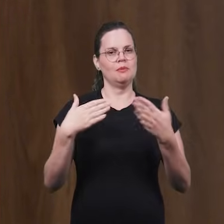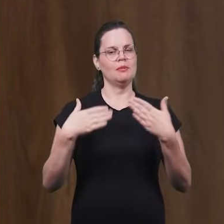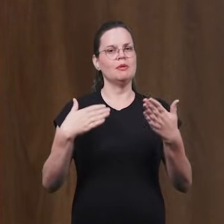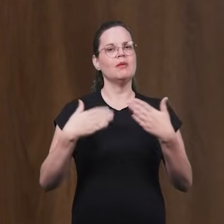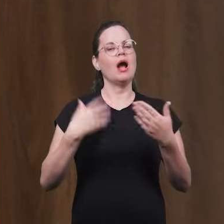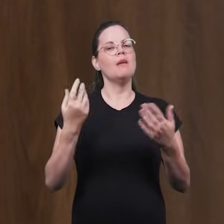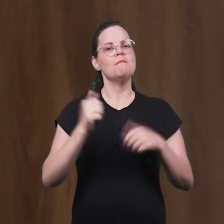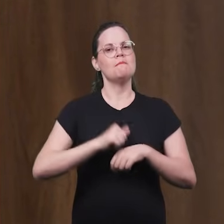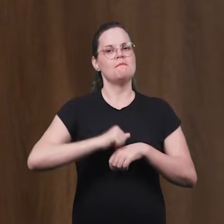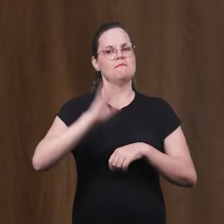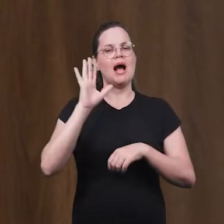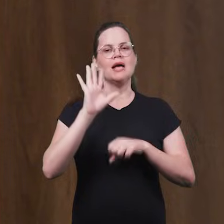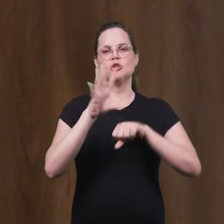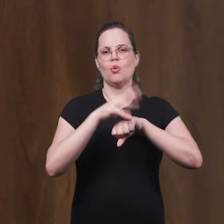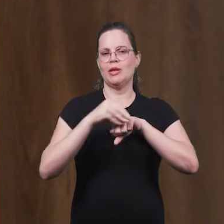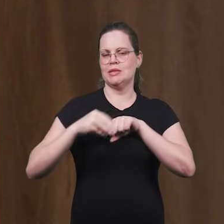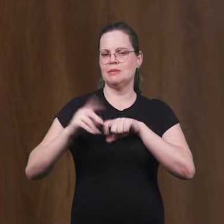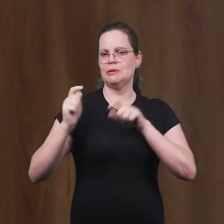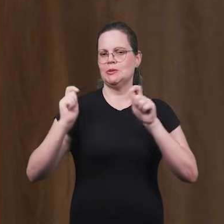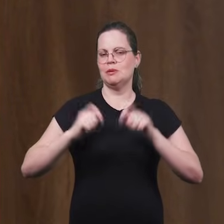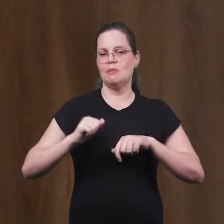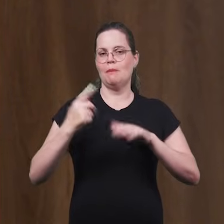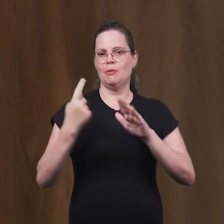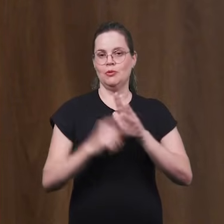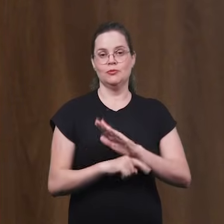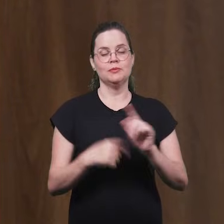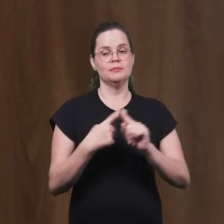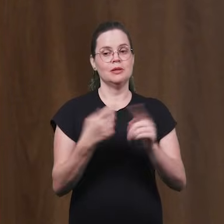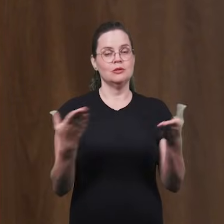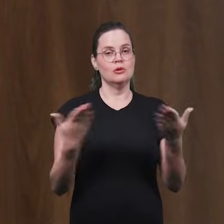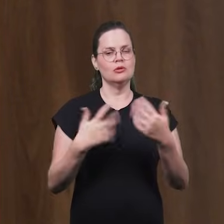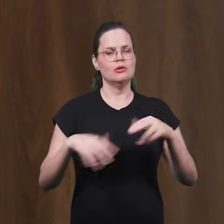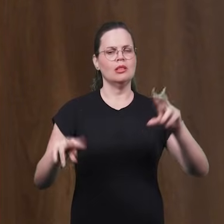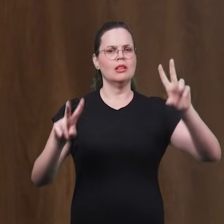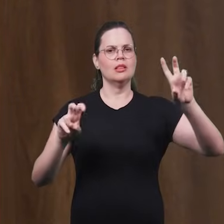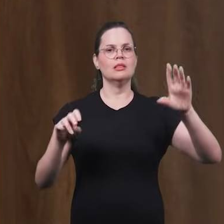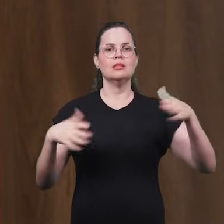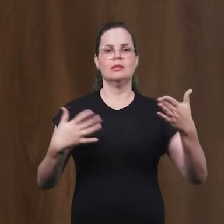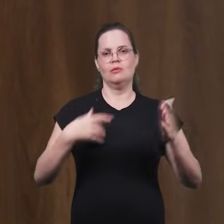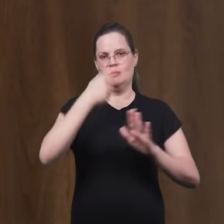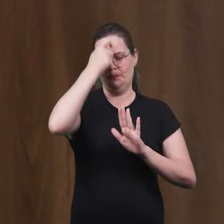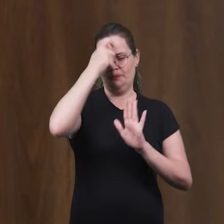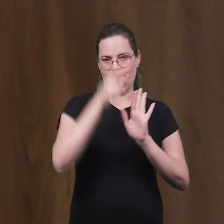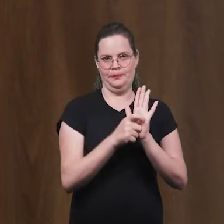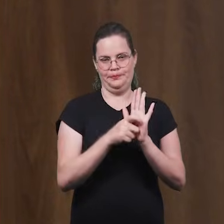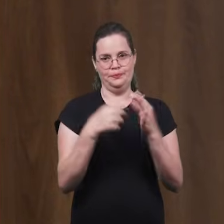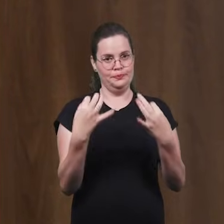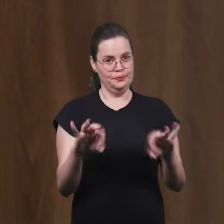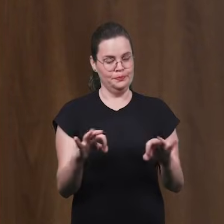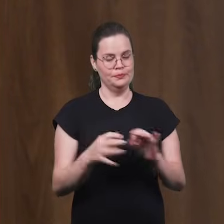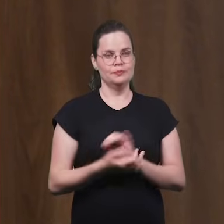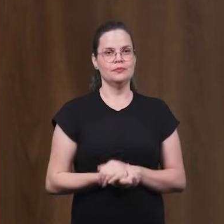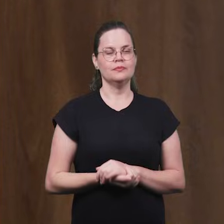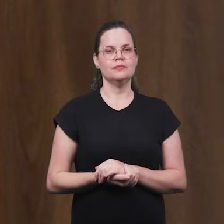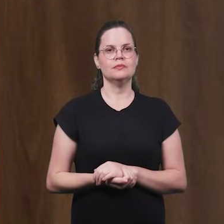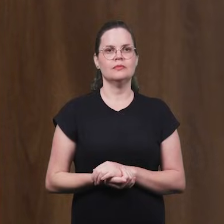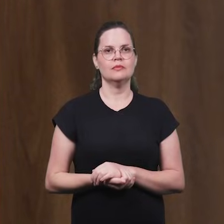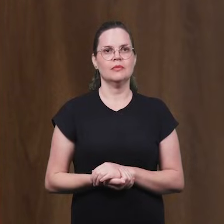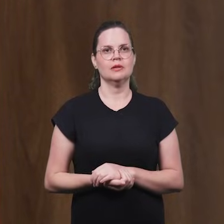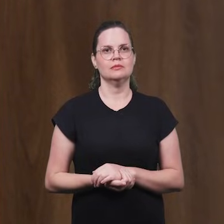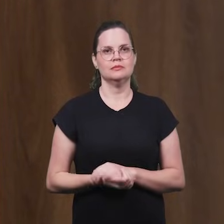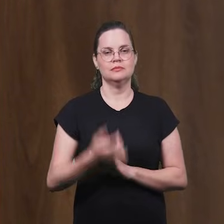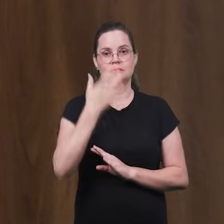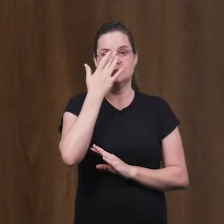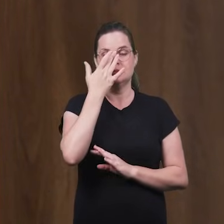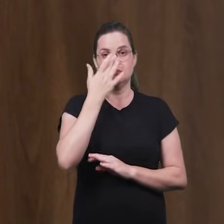conhecimento. Mas o tema aqui deste episódio, essa semana, é inteligência artificial. Eu acho